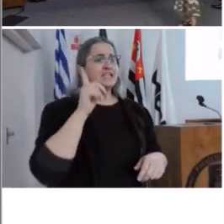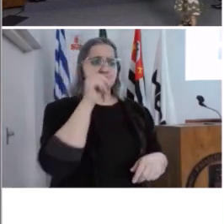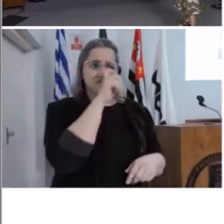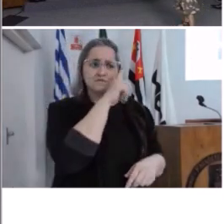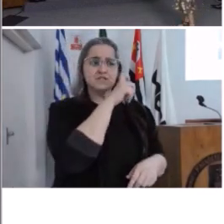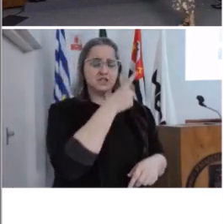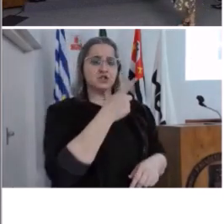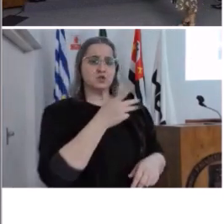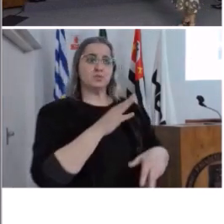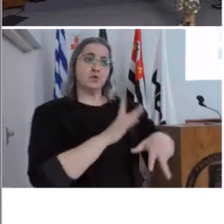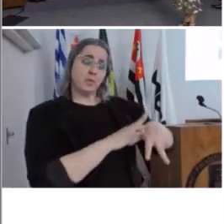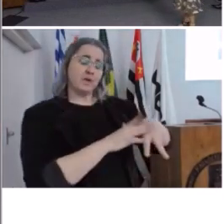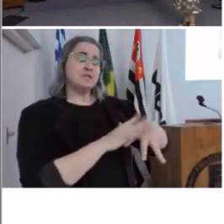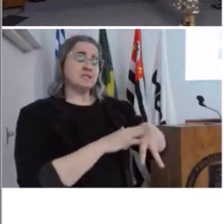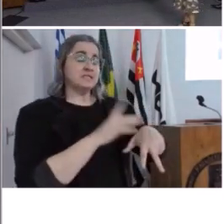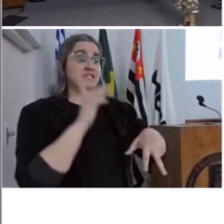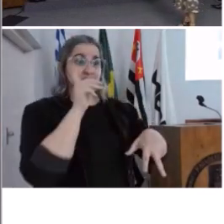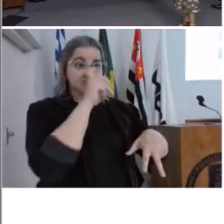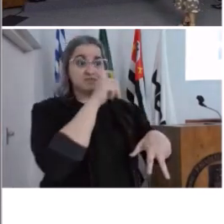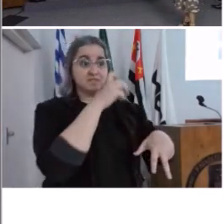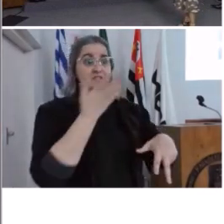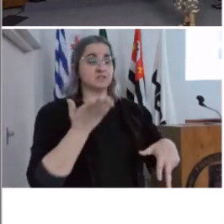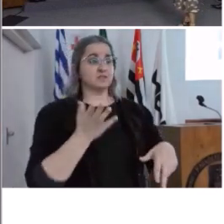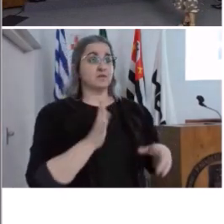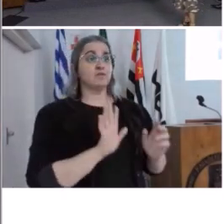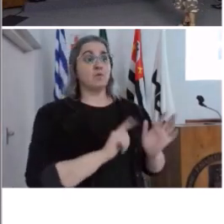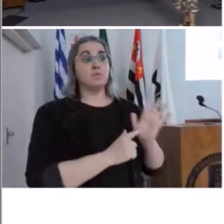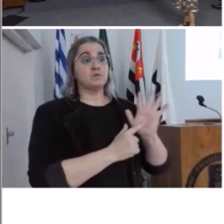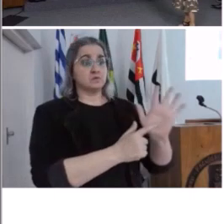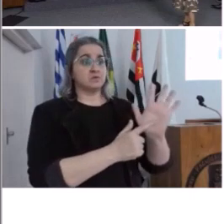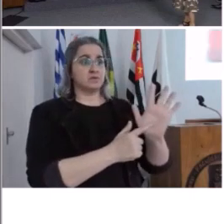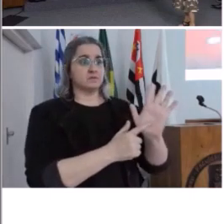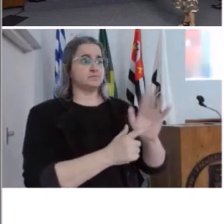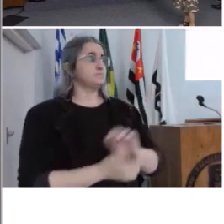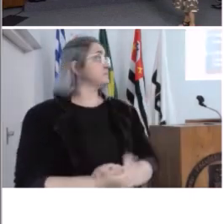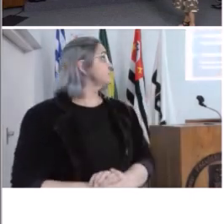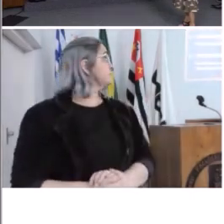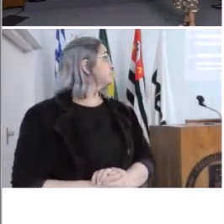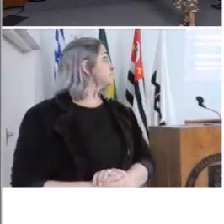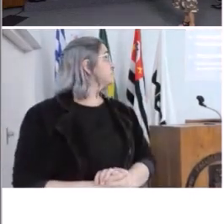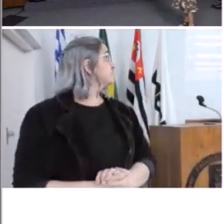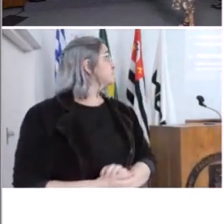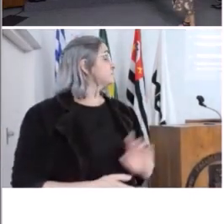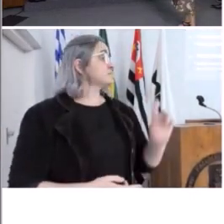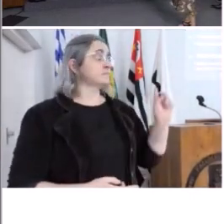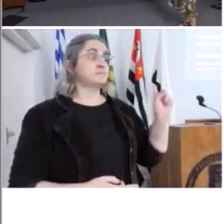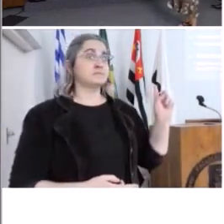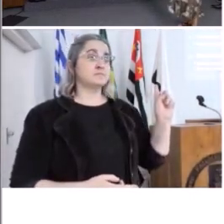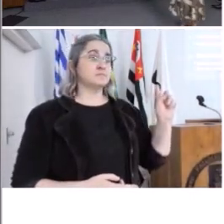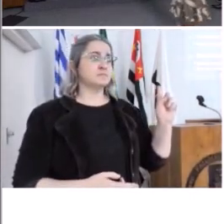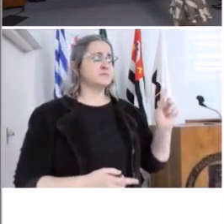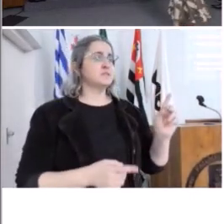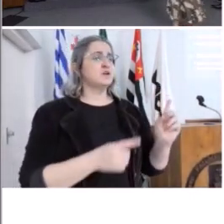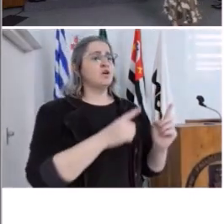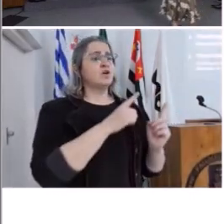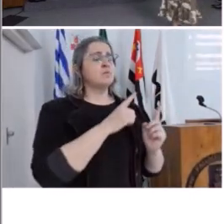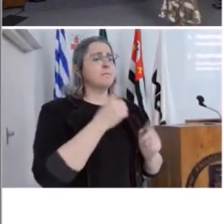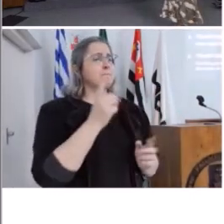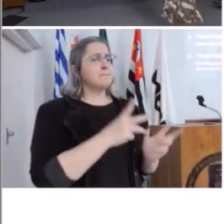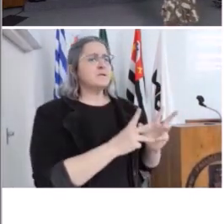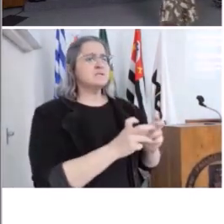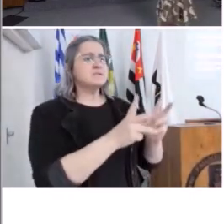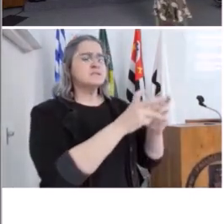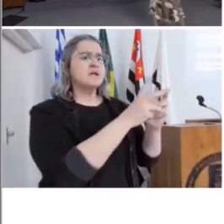Clica nessa imagem. Na imagem, na outra aí. Clica aí. Então, olha só, alguns tipos. Gente,